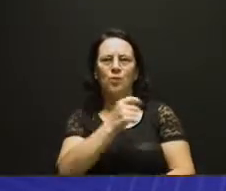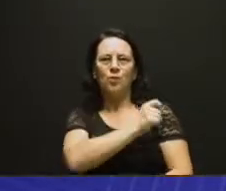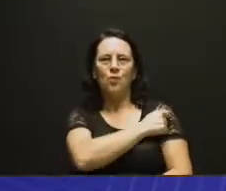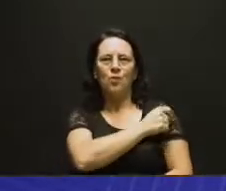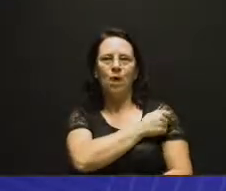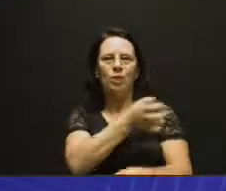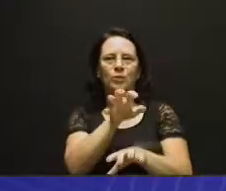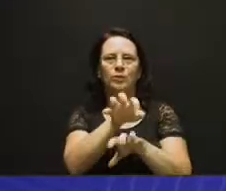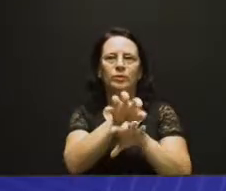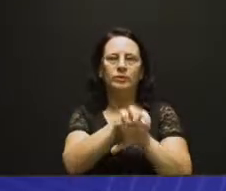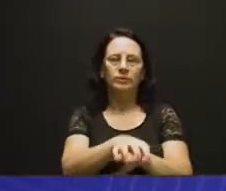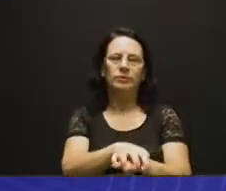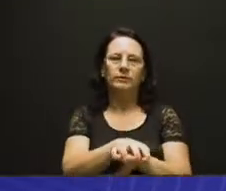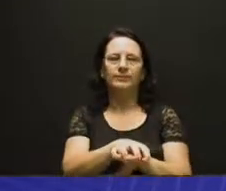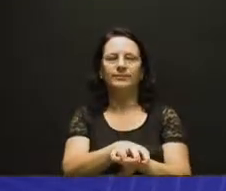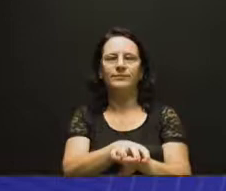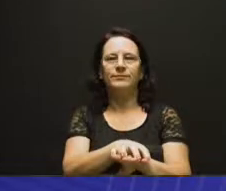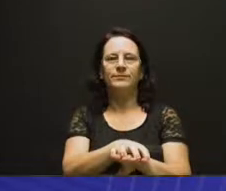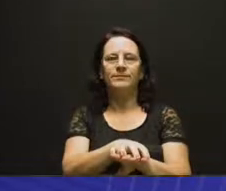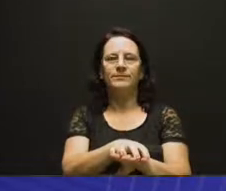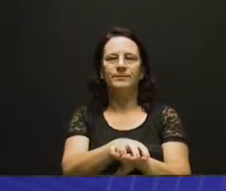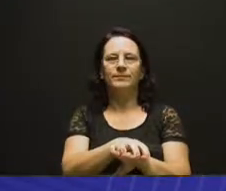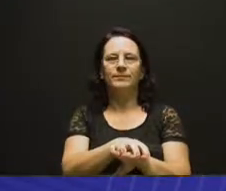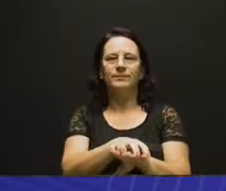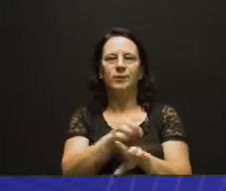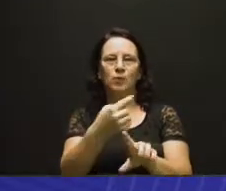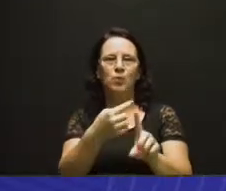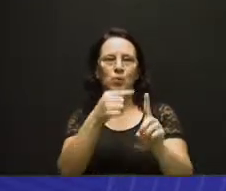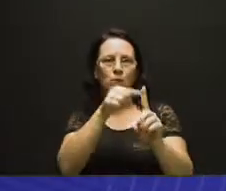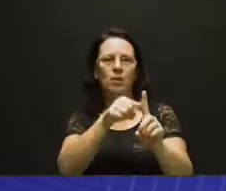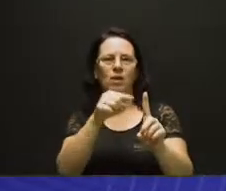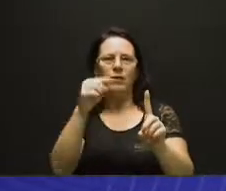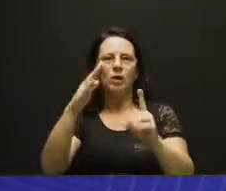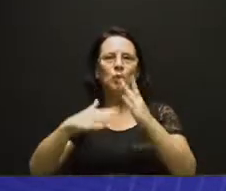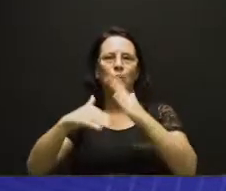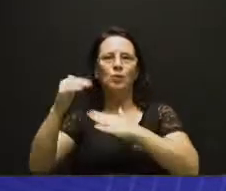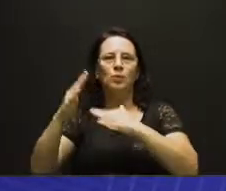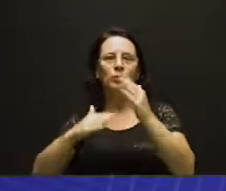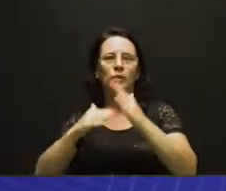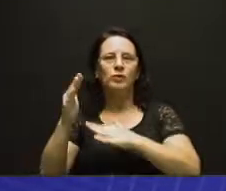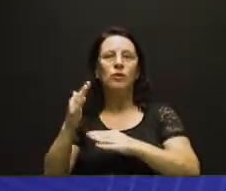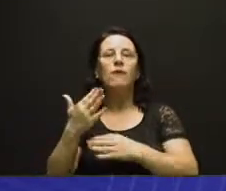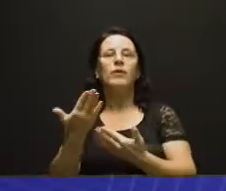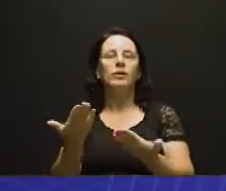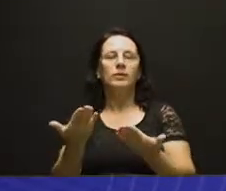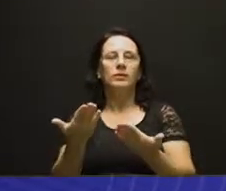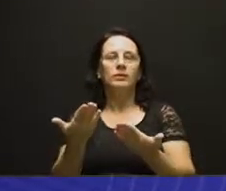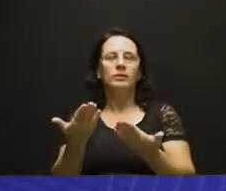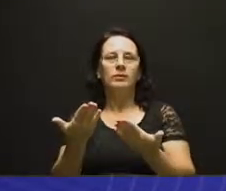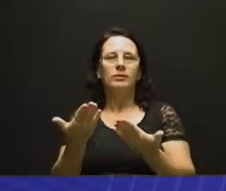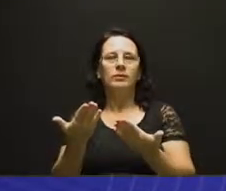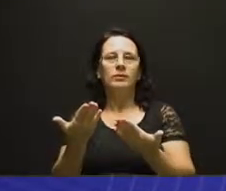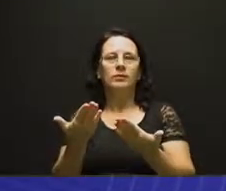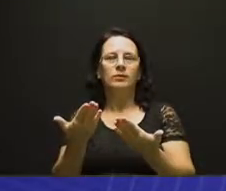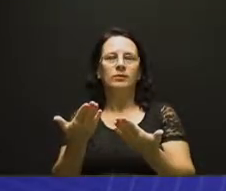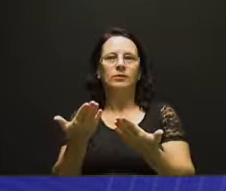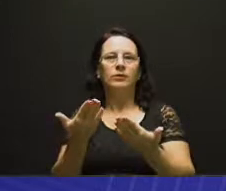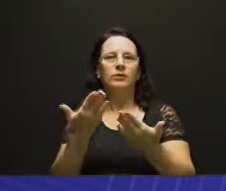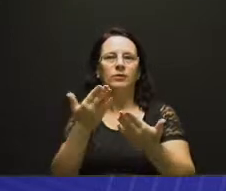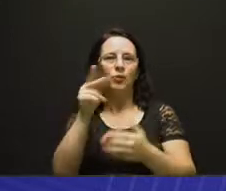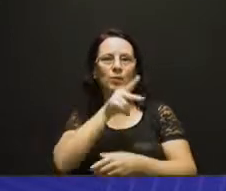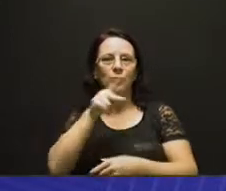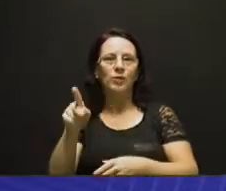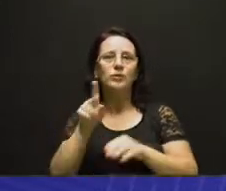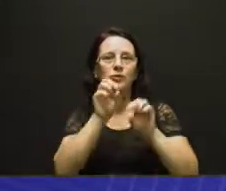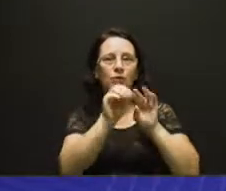inclusão a gente fala é num professor que vai aprender a ensiná lo ele não